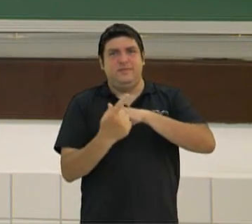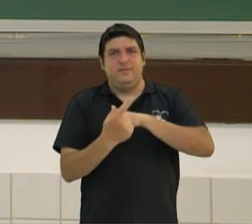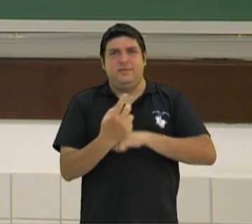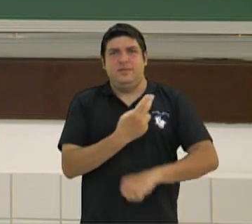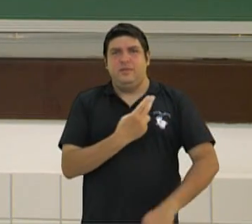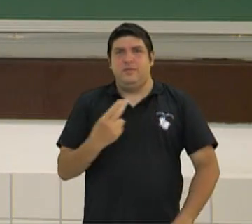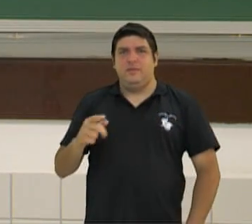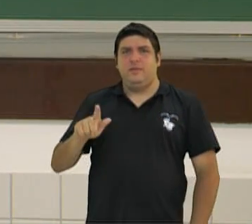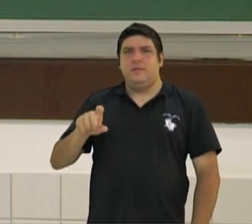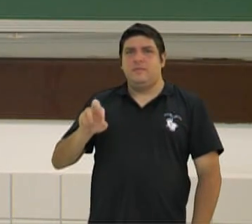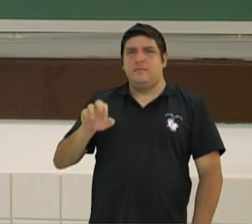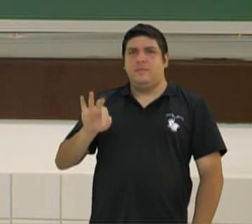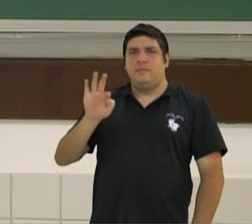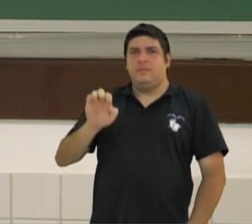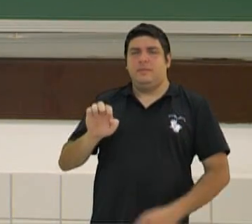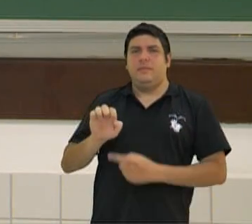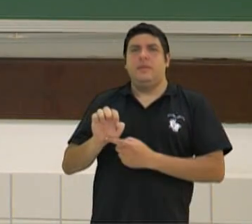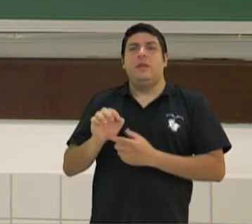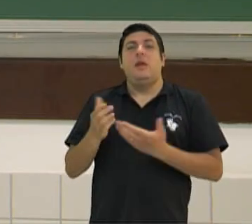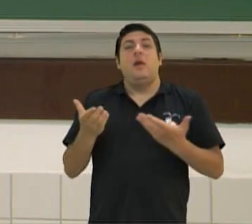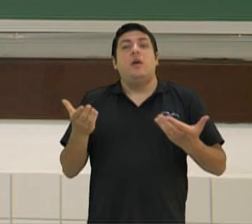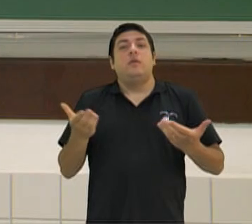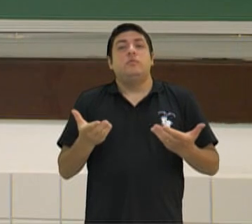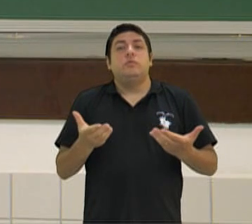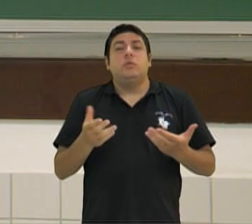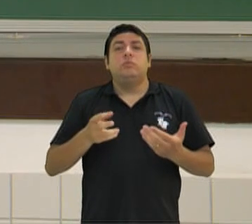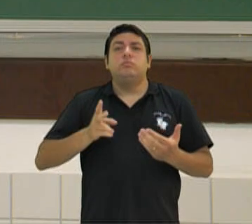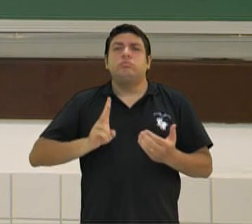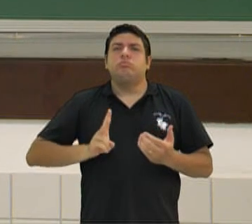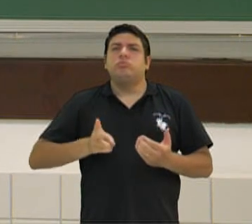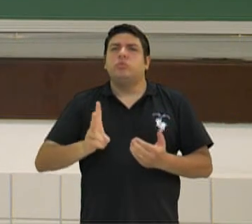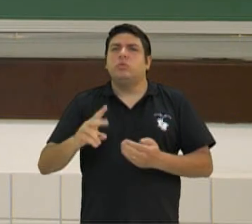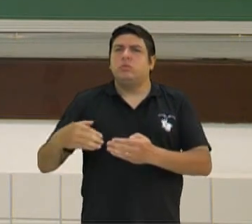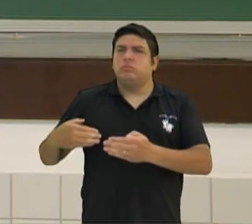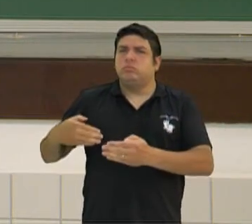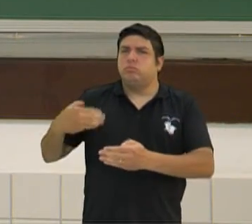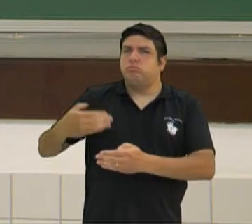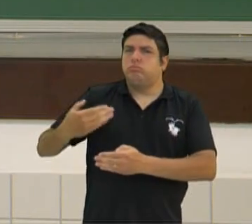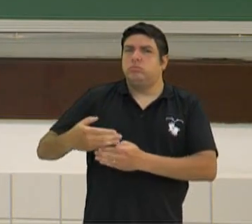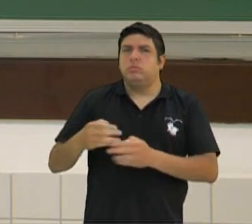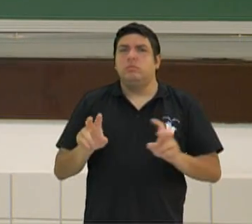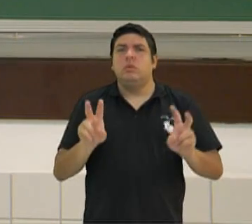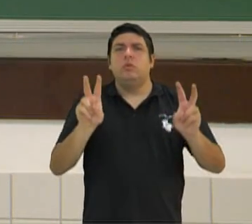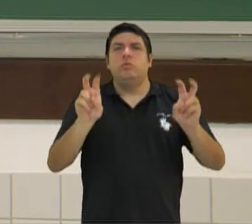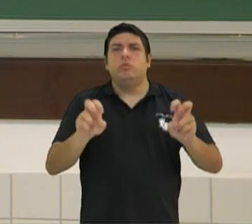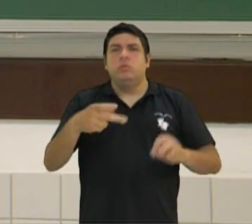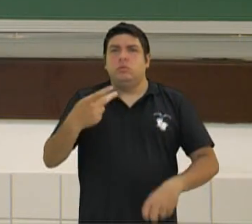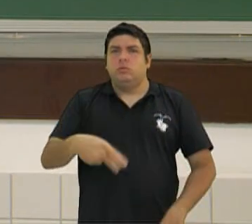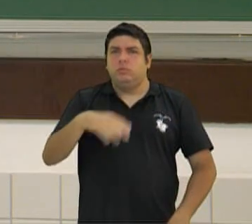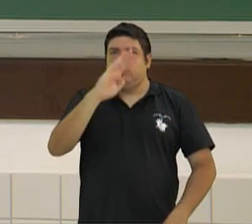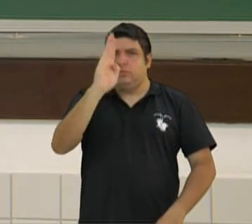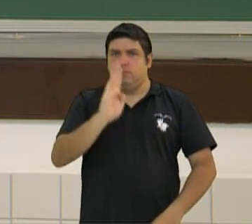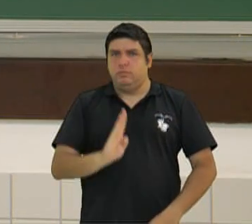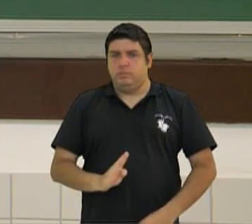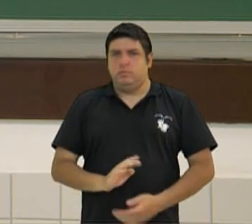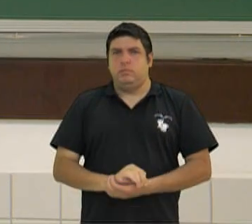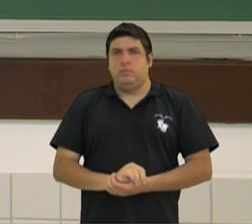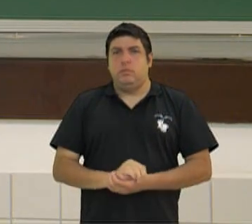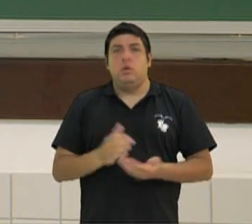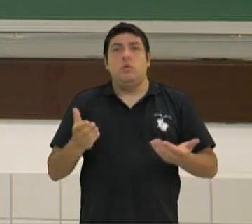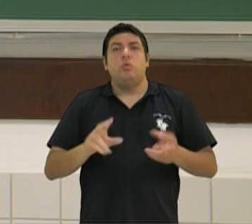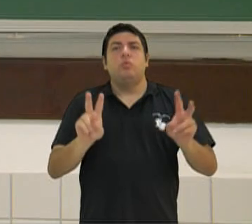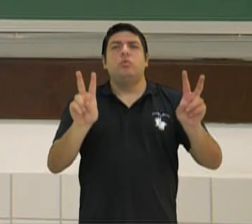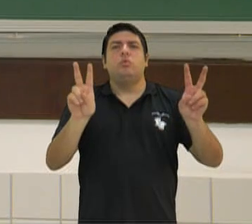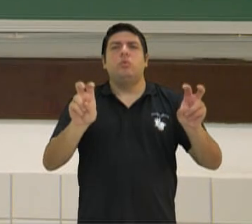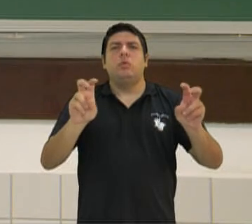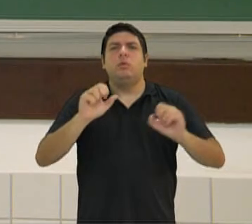Gorete Wozniak e vamos continuar desenvolvendo ali os assuntos sobre o Brasil. A ideia hoje é trabalhar com vocês a industrialização no